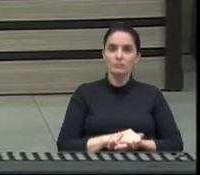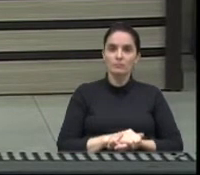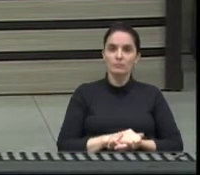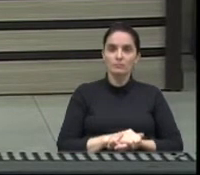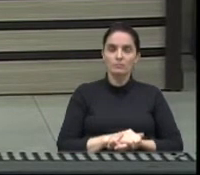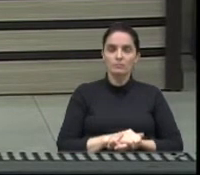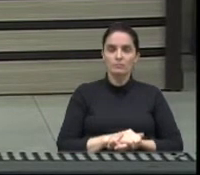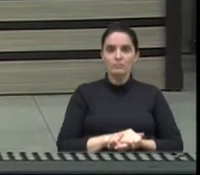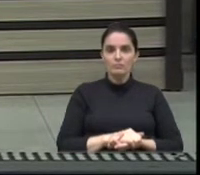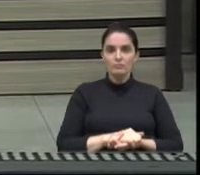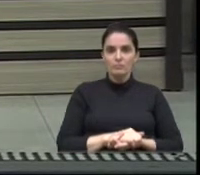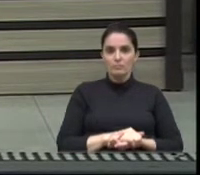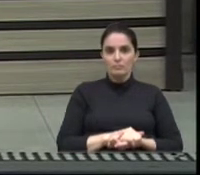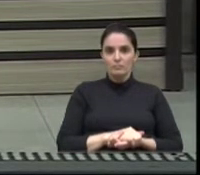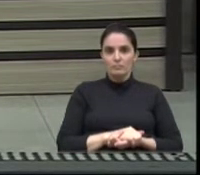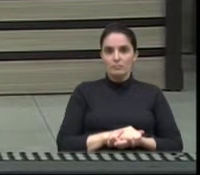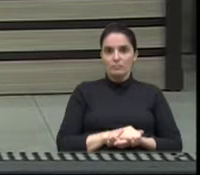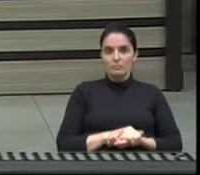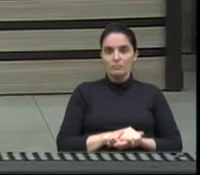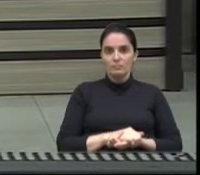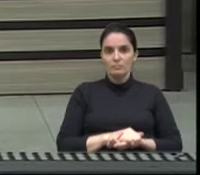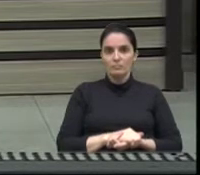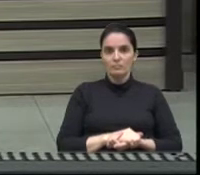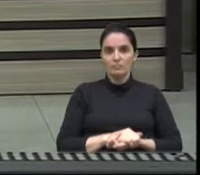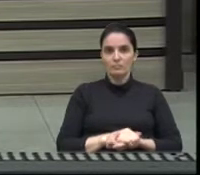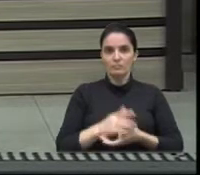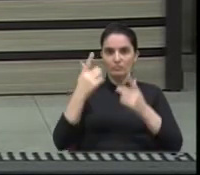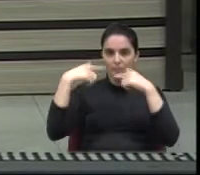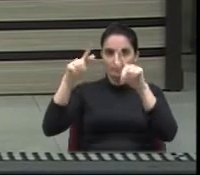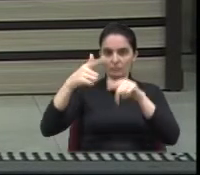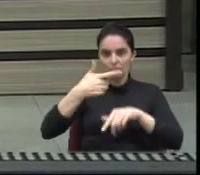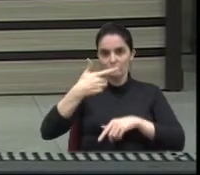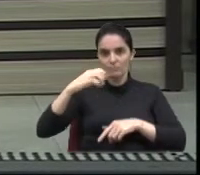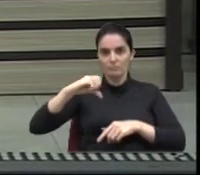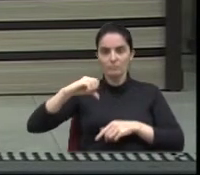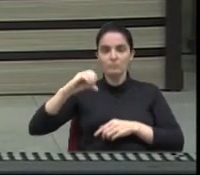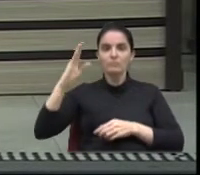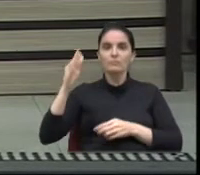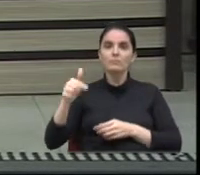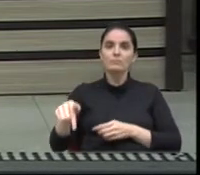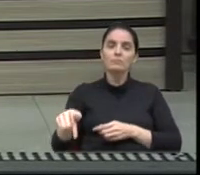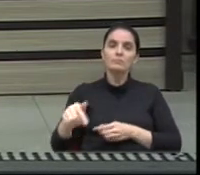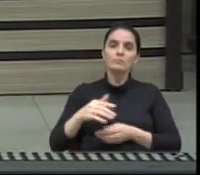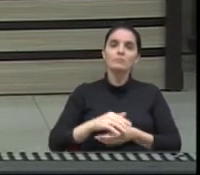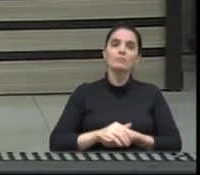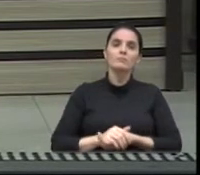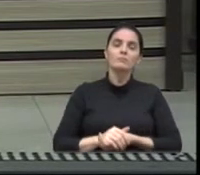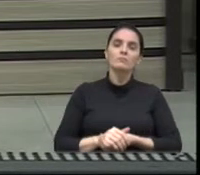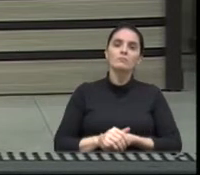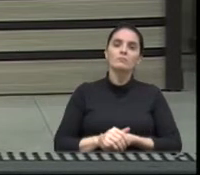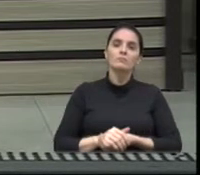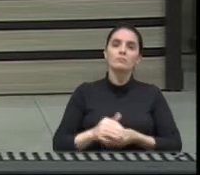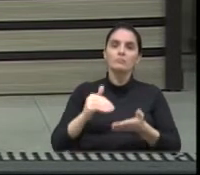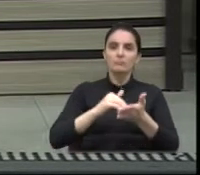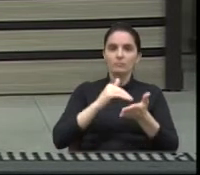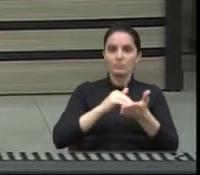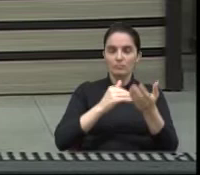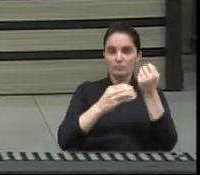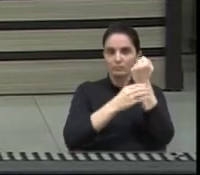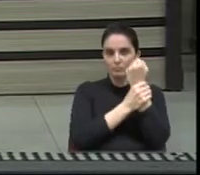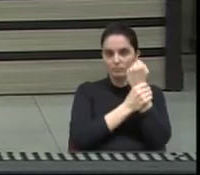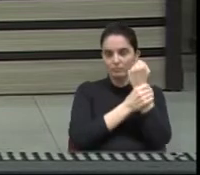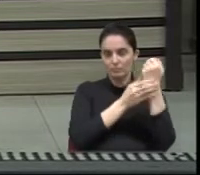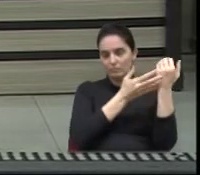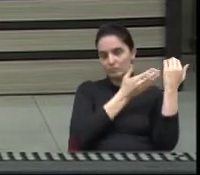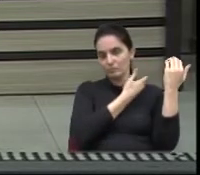A ordem do dia. Moção de apelo 29/2017. Moção de apelo ao excelentíssimo secretário de Segurança Pública do Estado